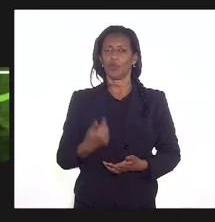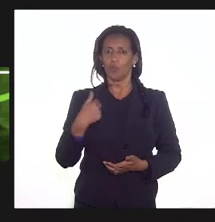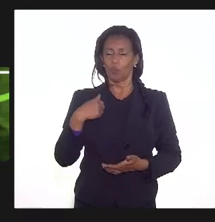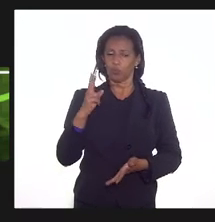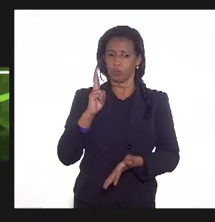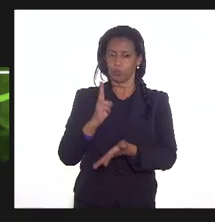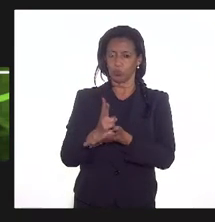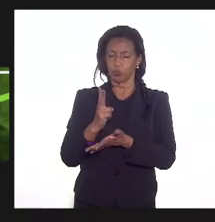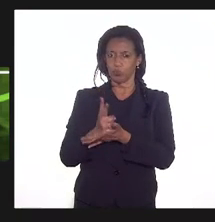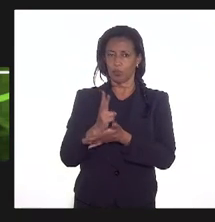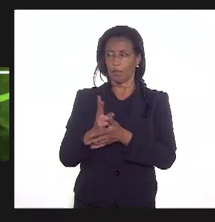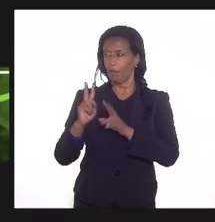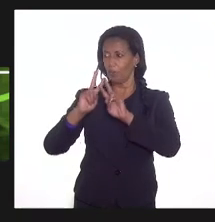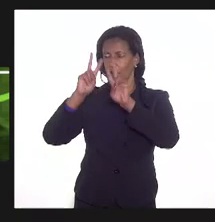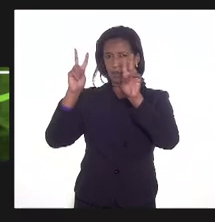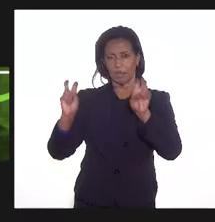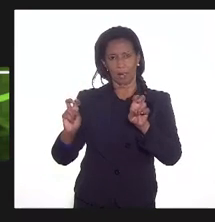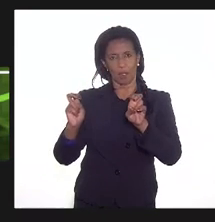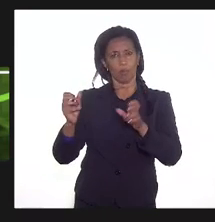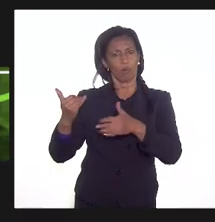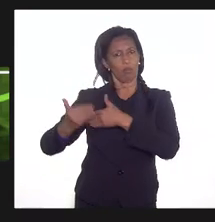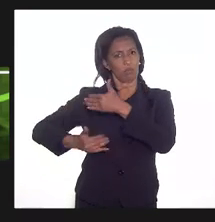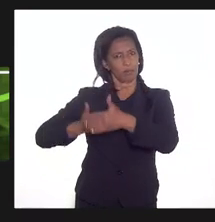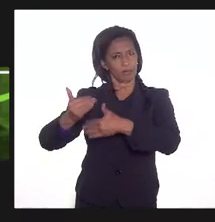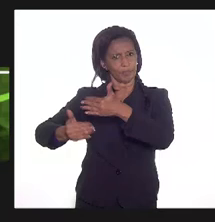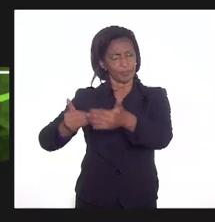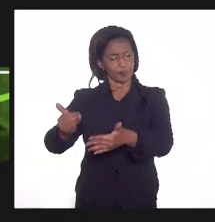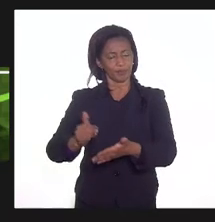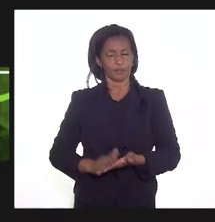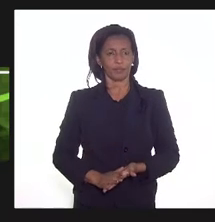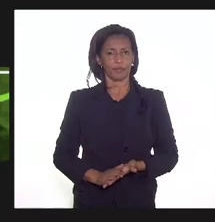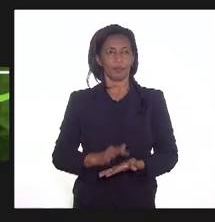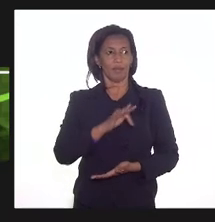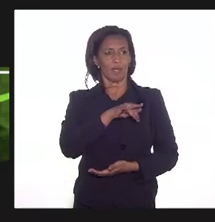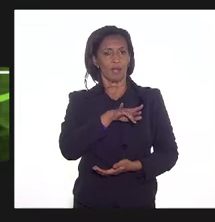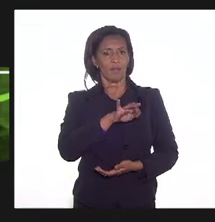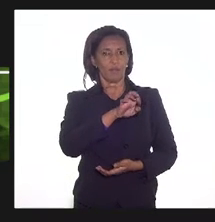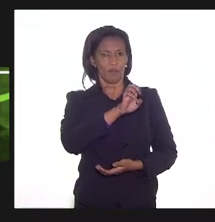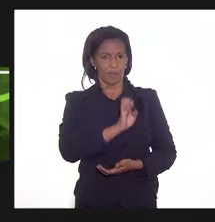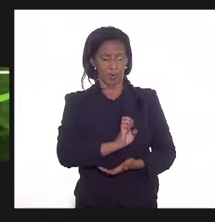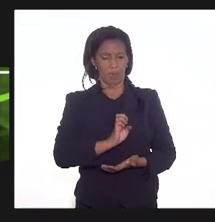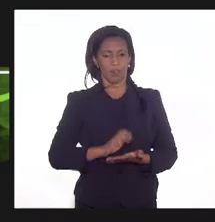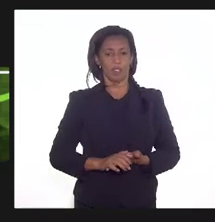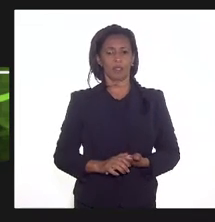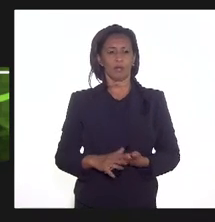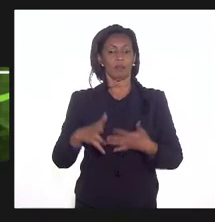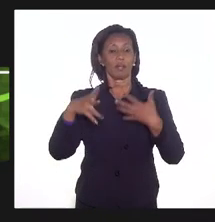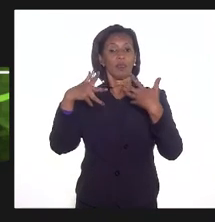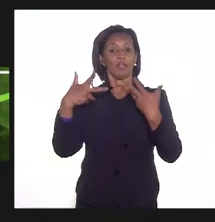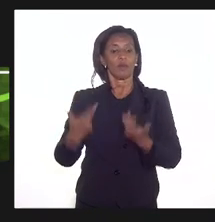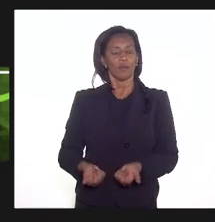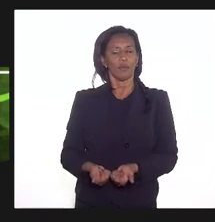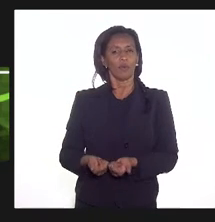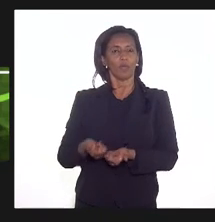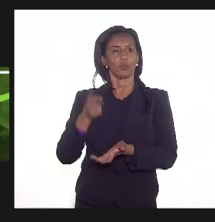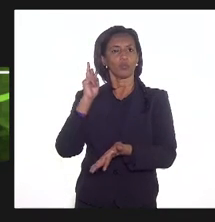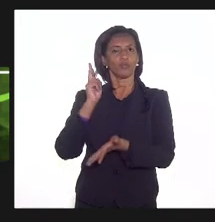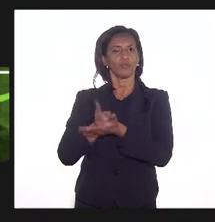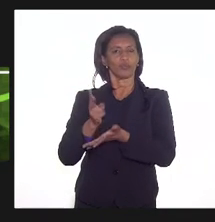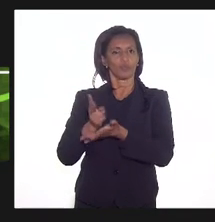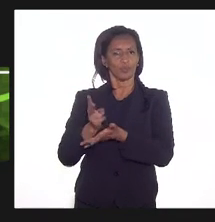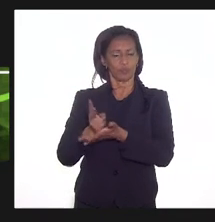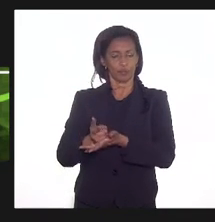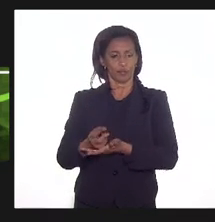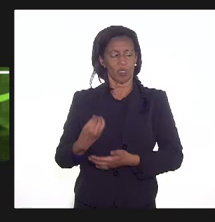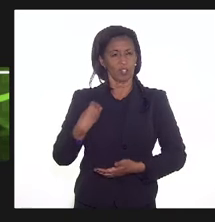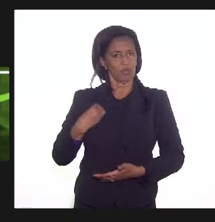um termo que já foi usado aqui mas que é do do Freire que é vamos esperançar o tempo todo né a gente